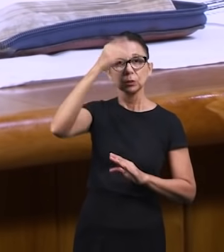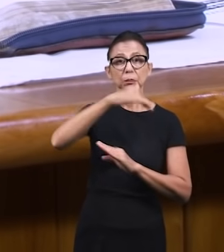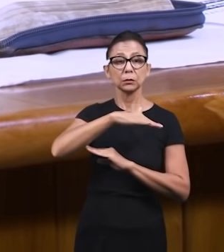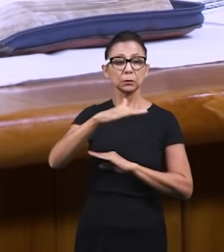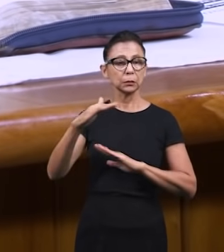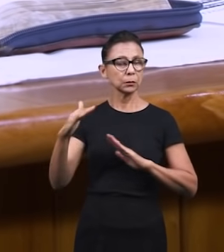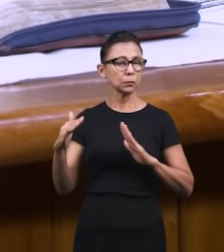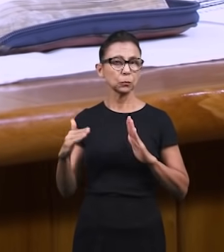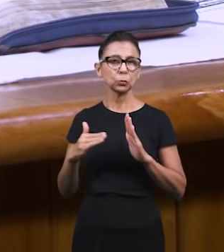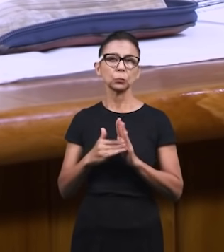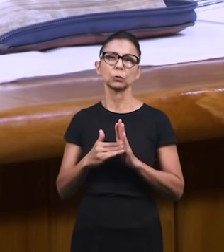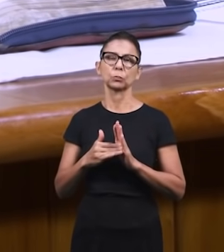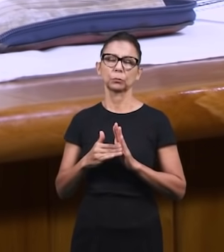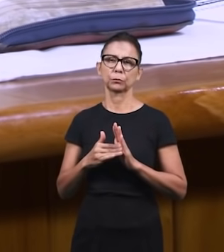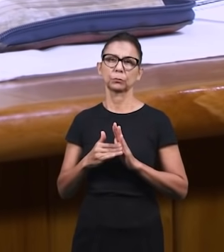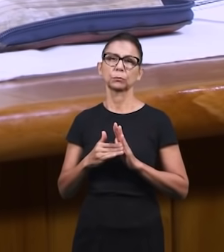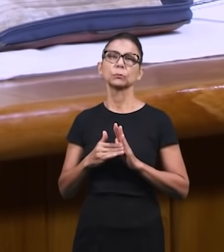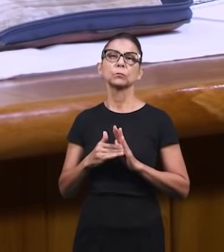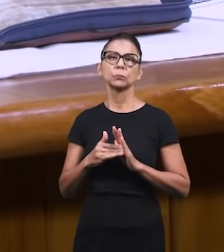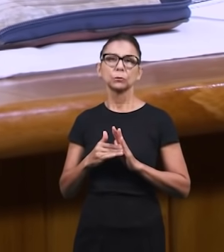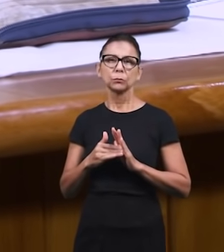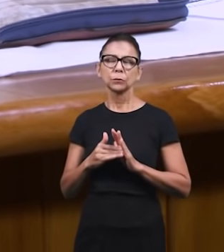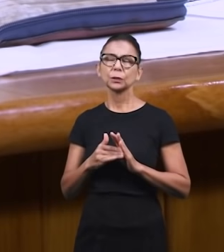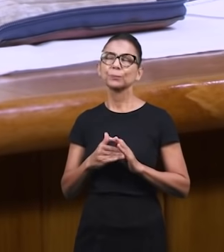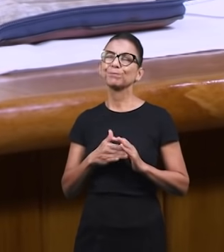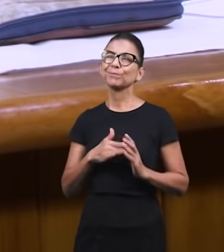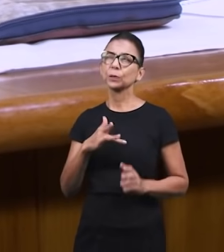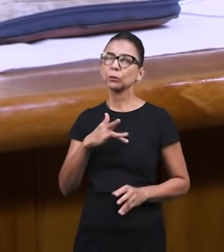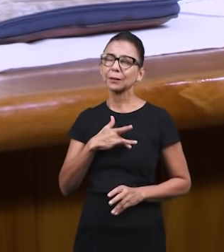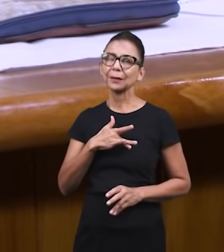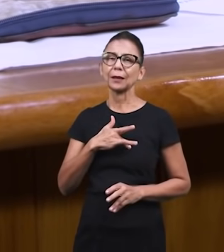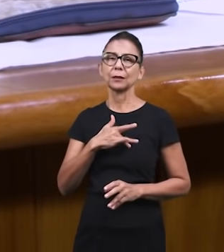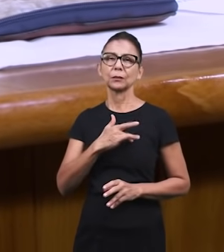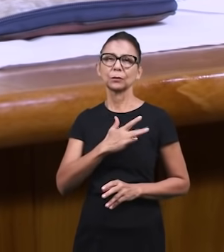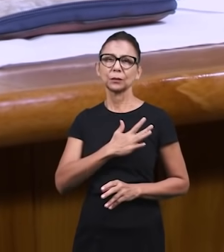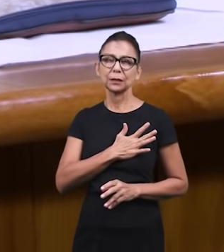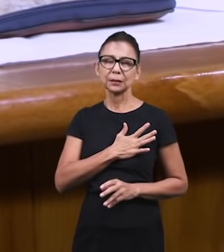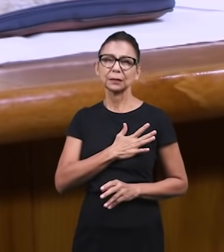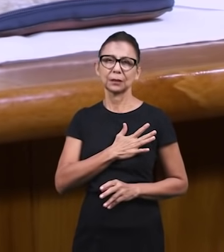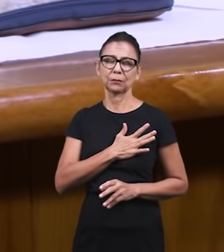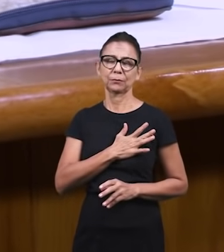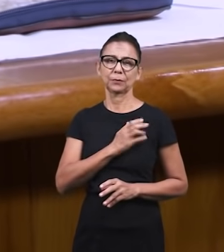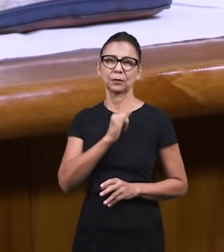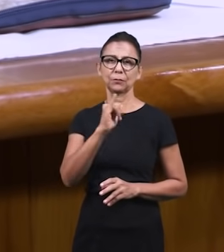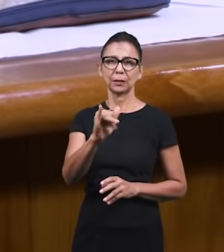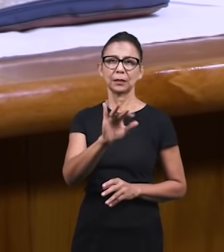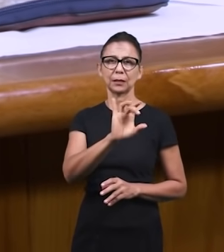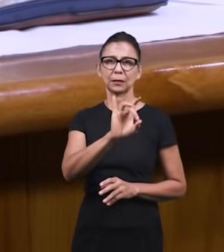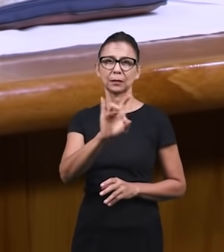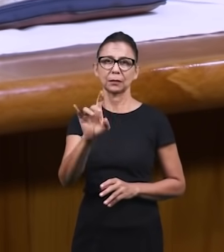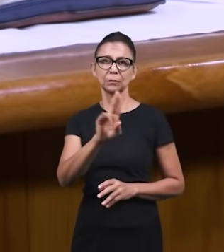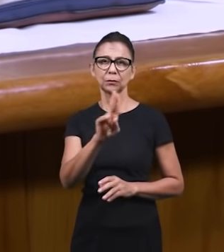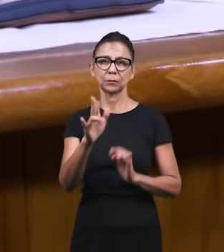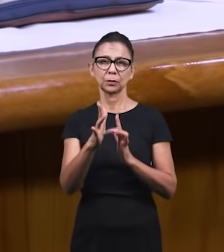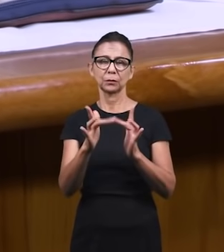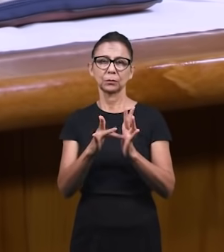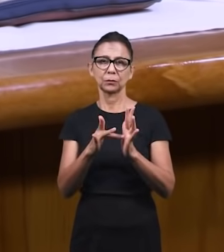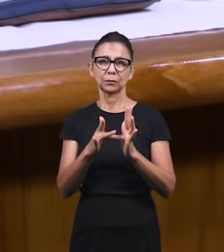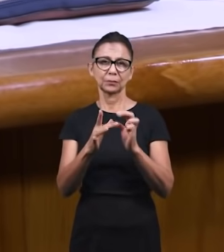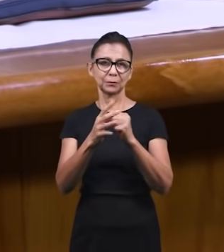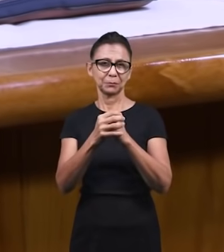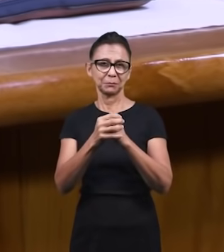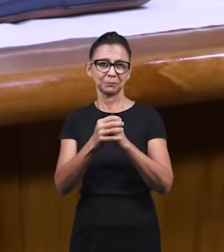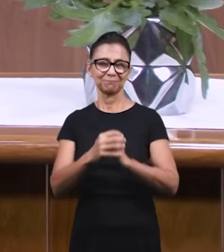isso possa tocar nos nossos corações e falar com o teu povo que te ouve nesta hora, em nome de